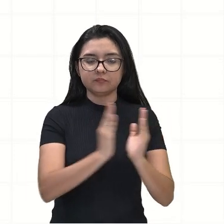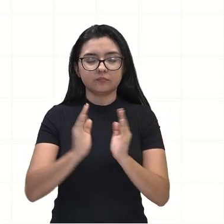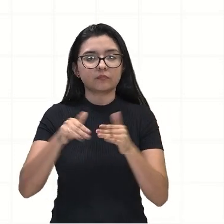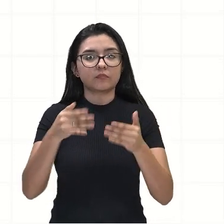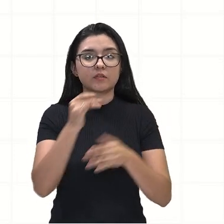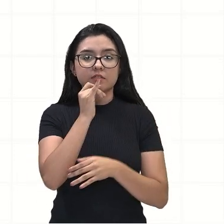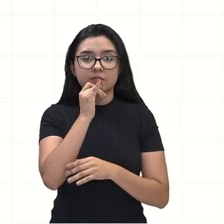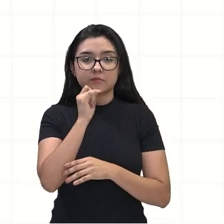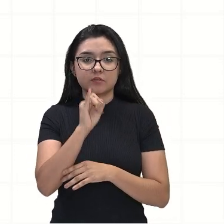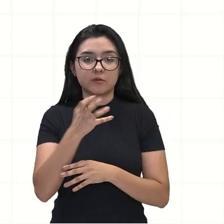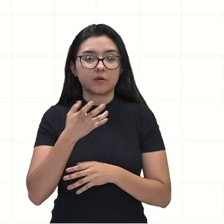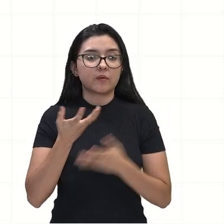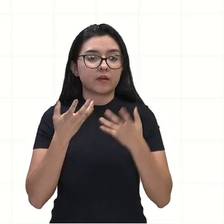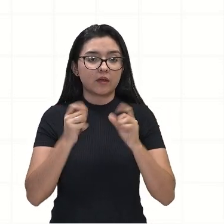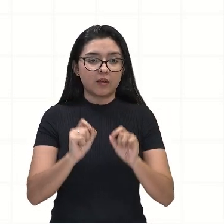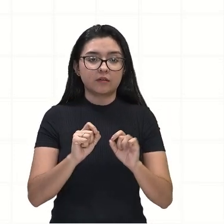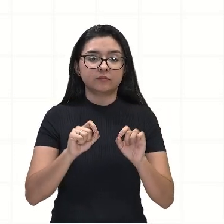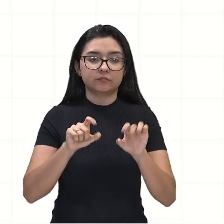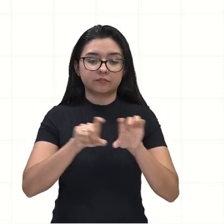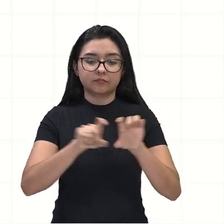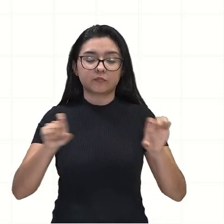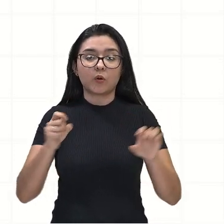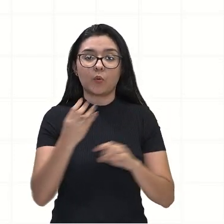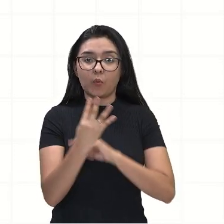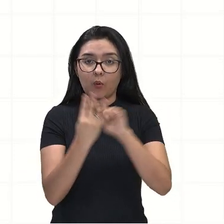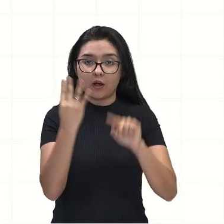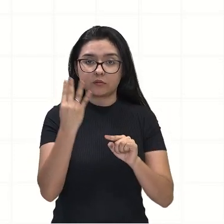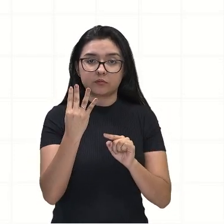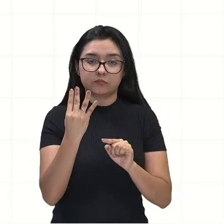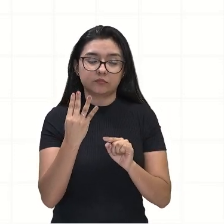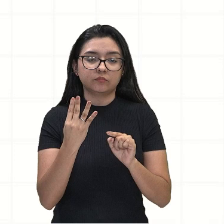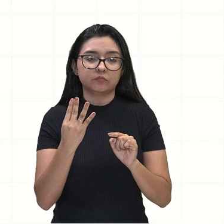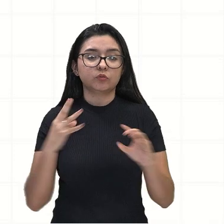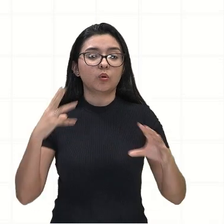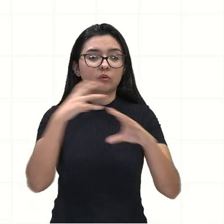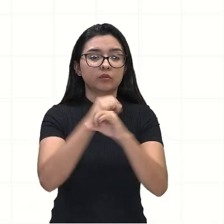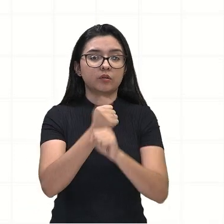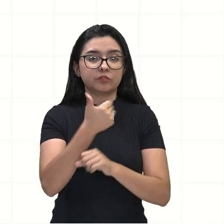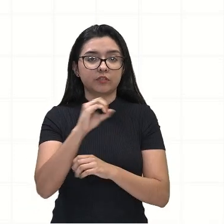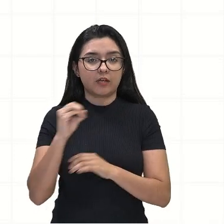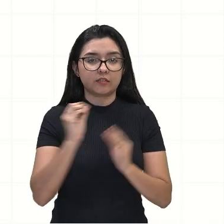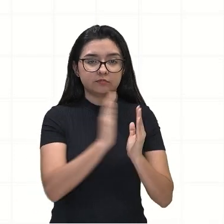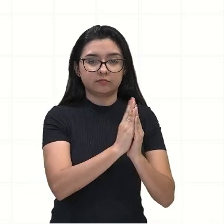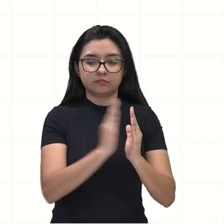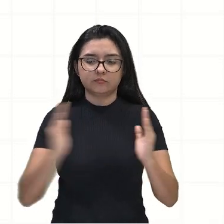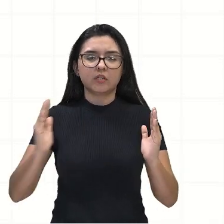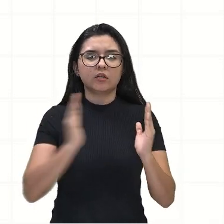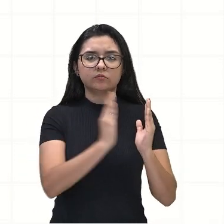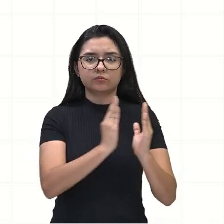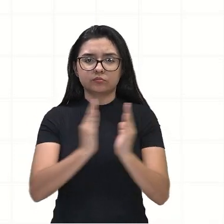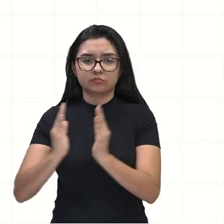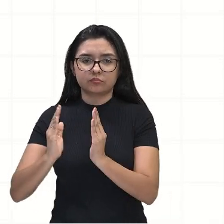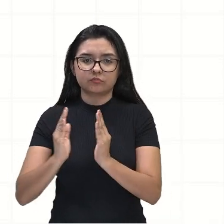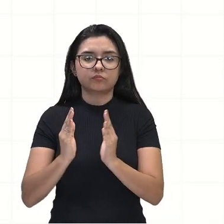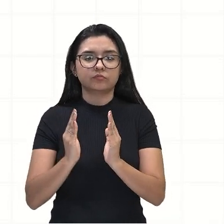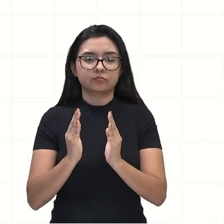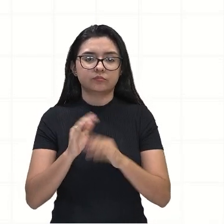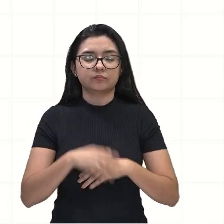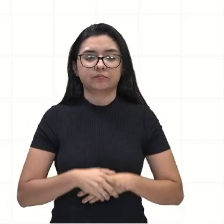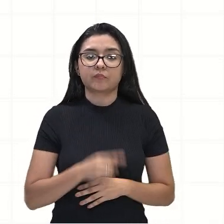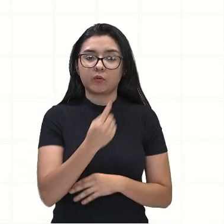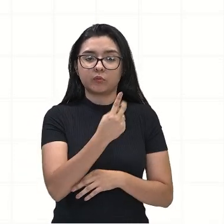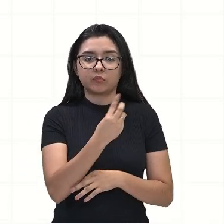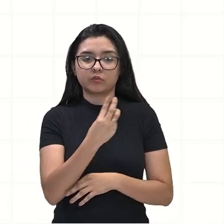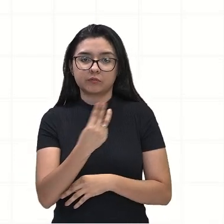quero representar 4 partes de um total de 10, 4 partes, conta 1, 2, 3,